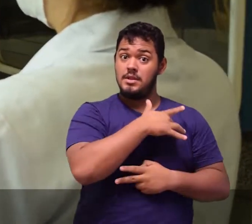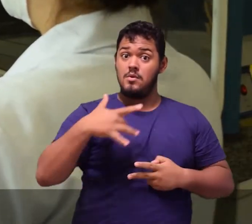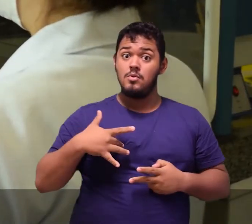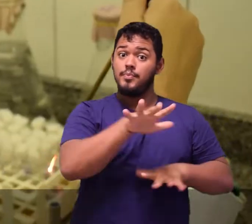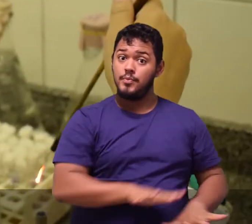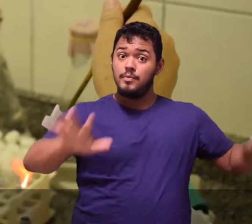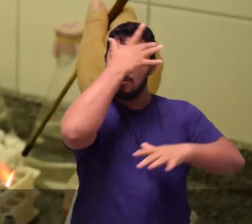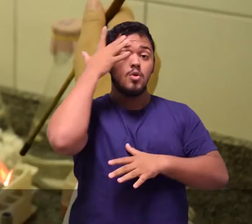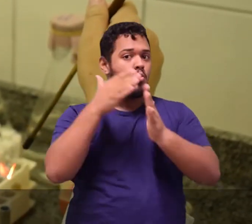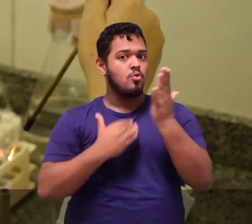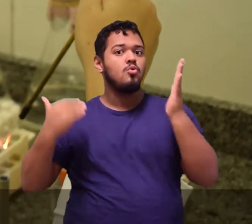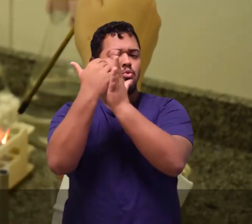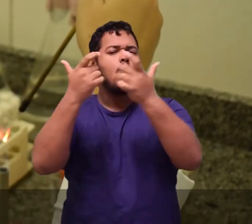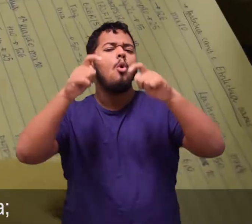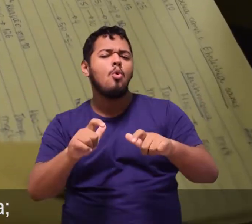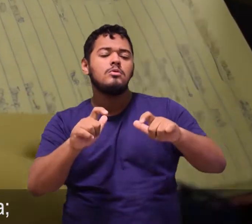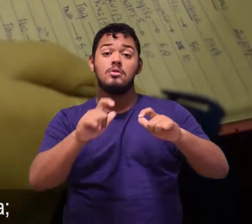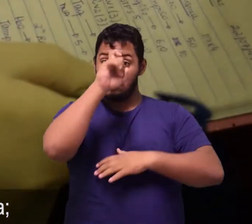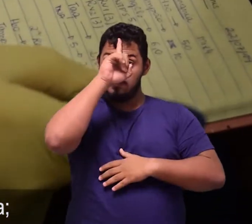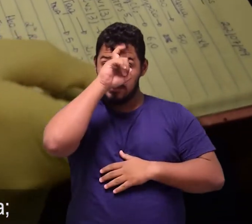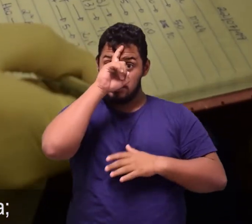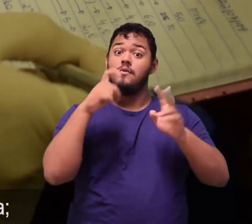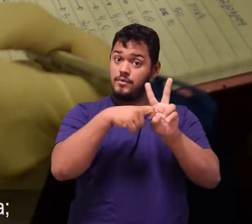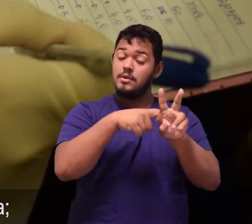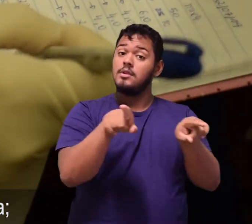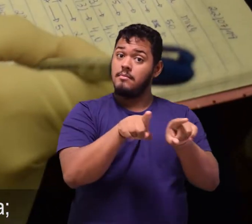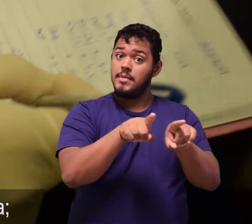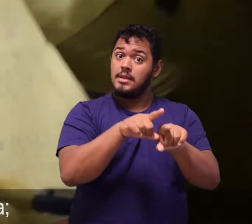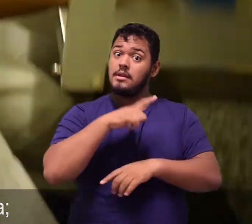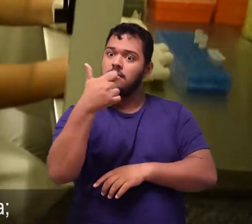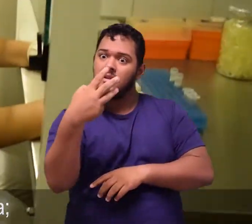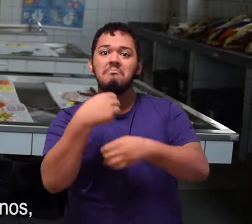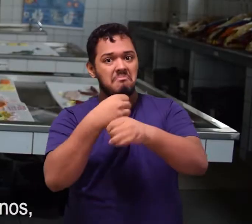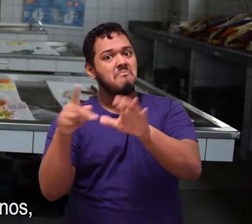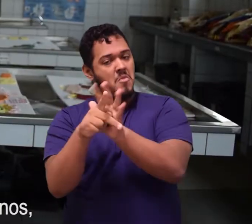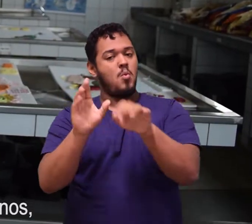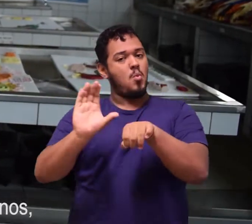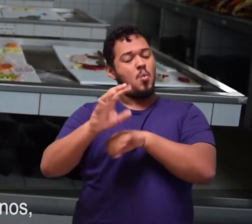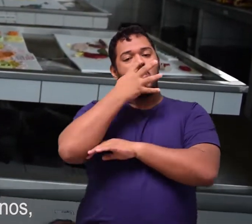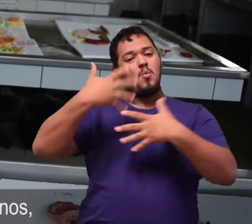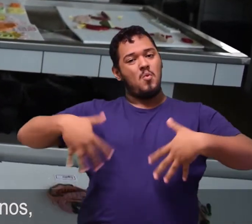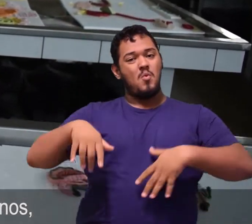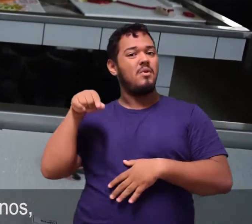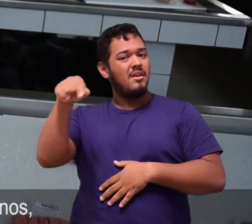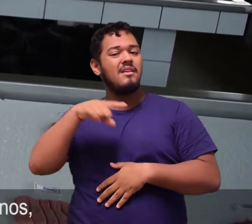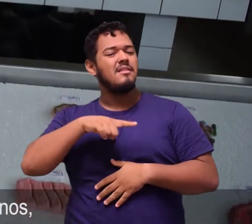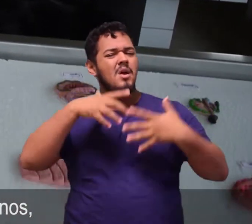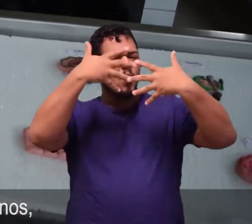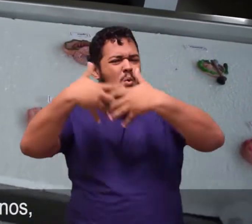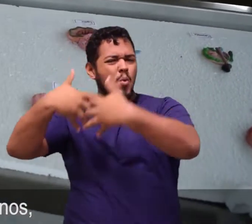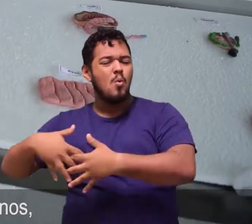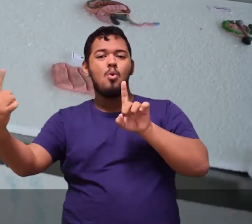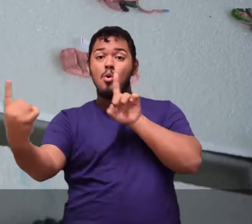que os futuros médicos veterinários do Pará aprendem mais sobre a saúde animal e a saúde pública, refletindo sobre o bem-estar de